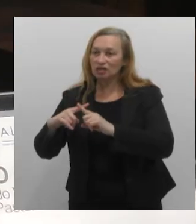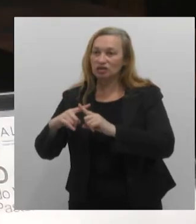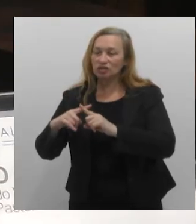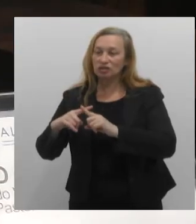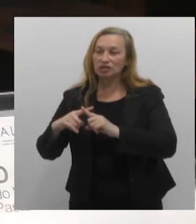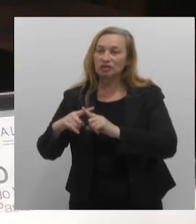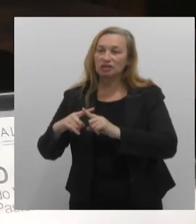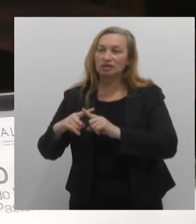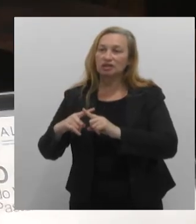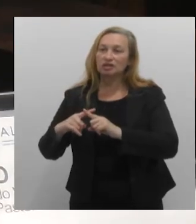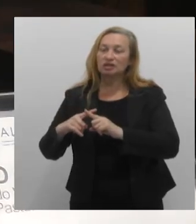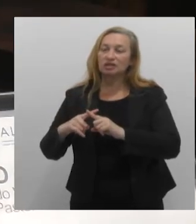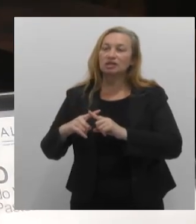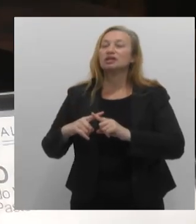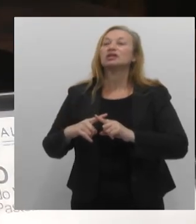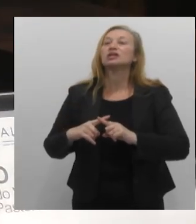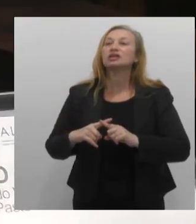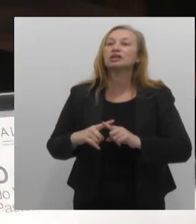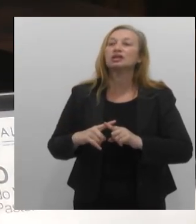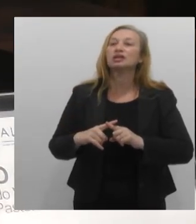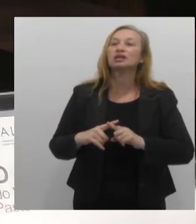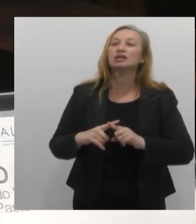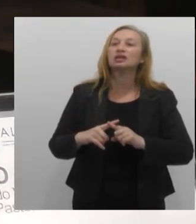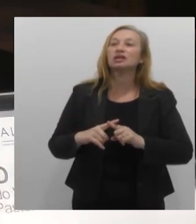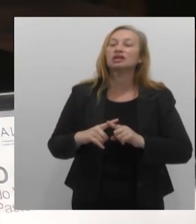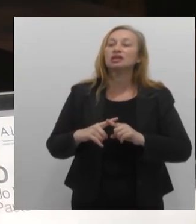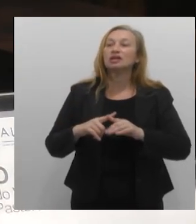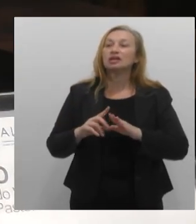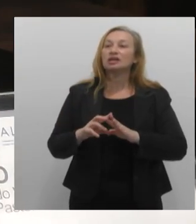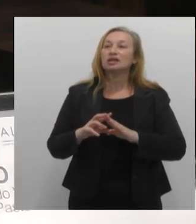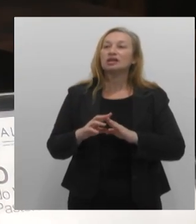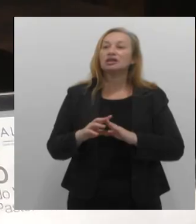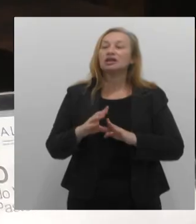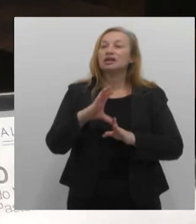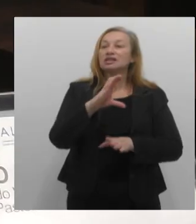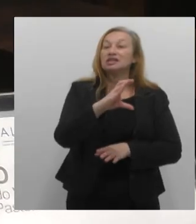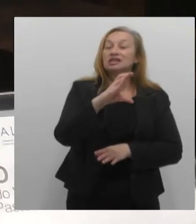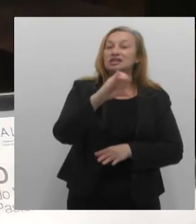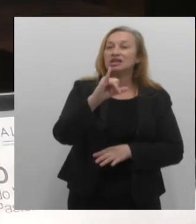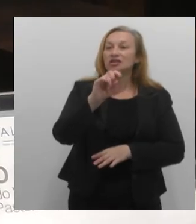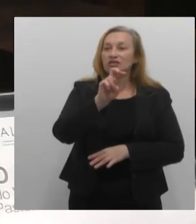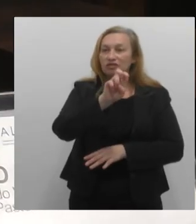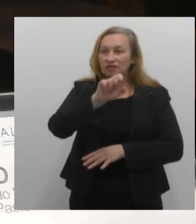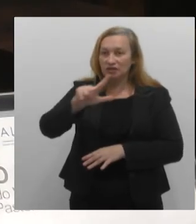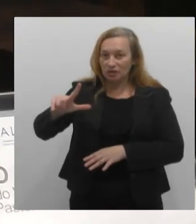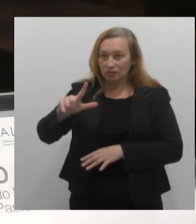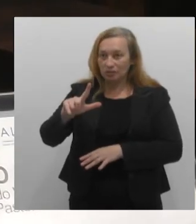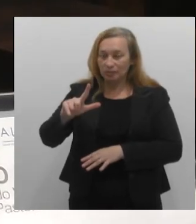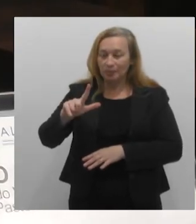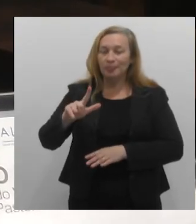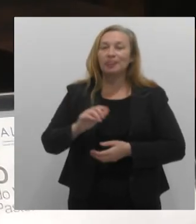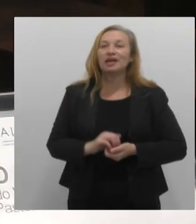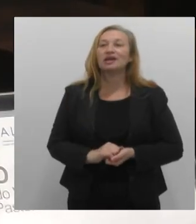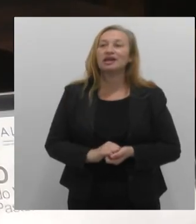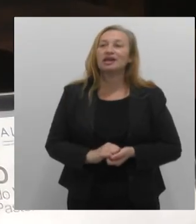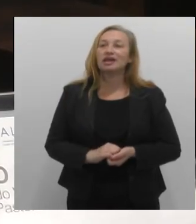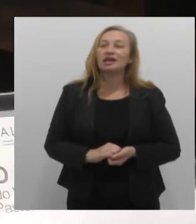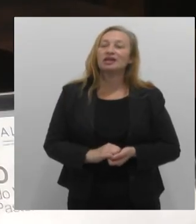esferas eclesiásticas para as realidades civis, a partir dessa